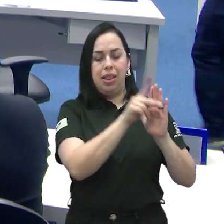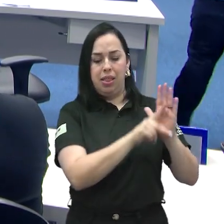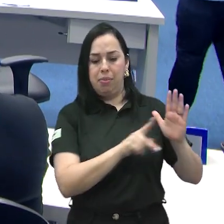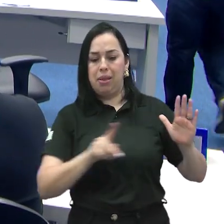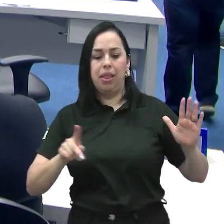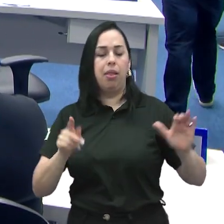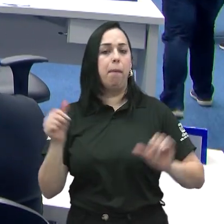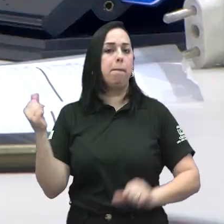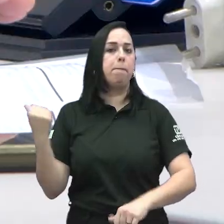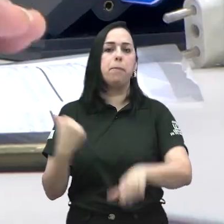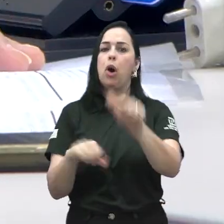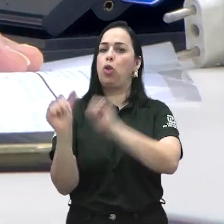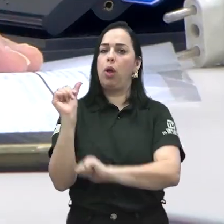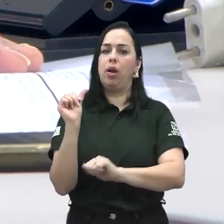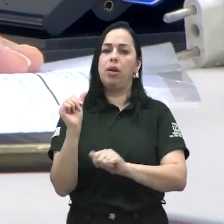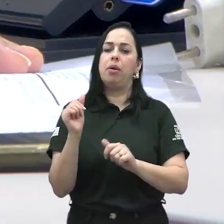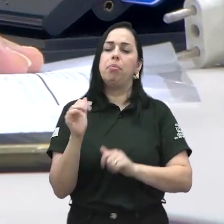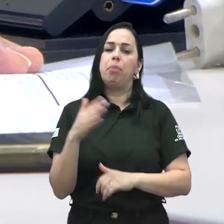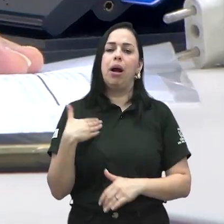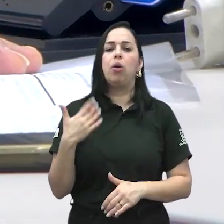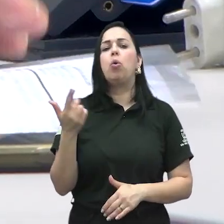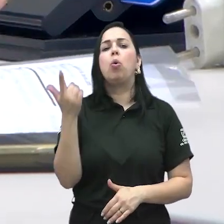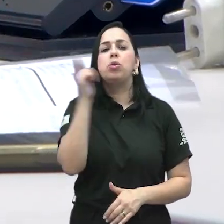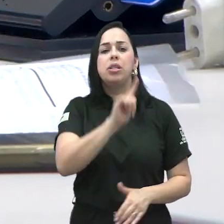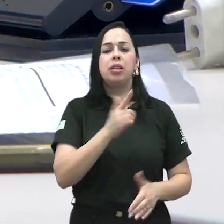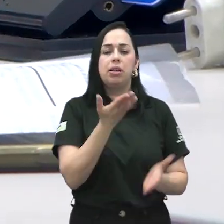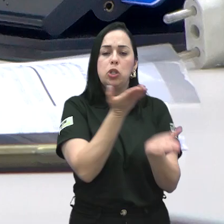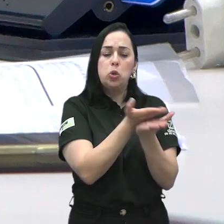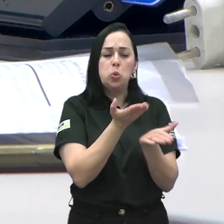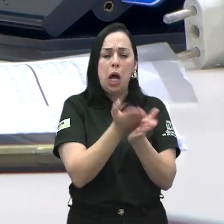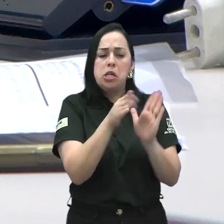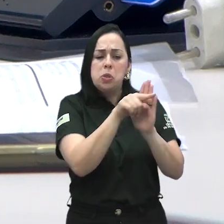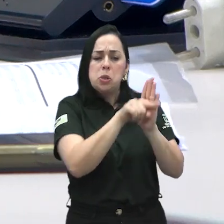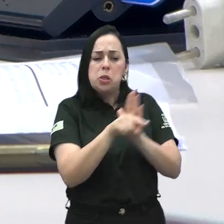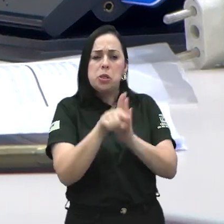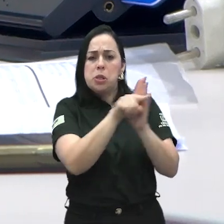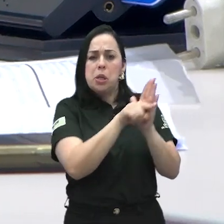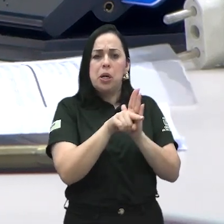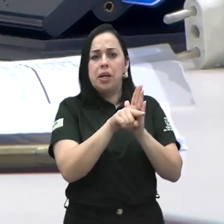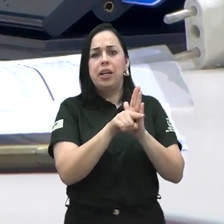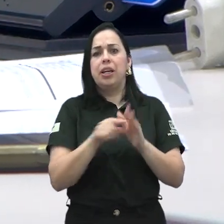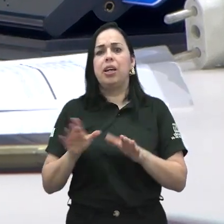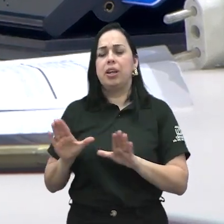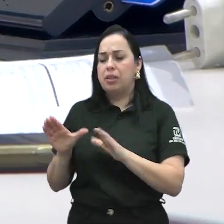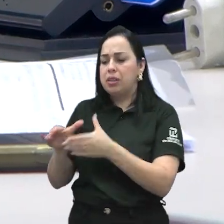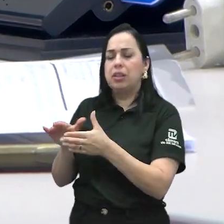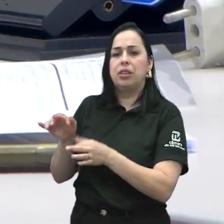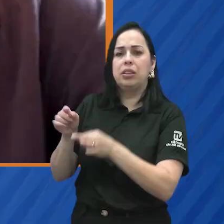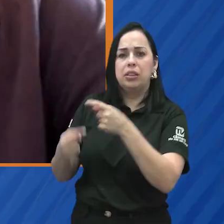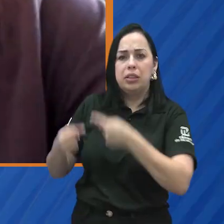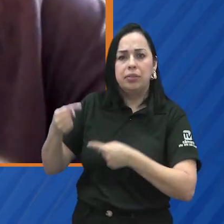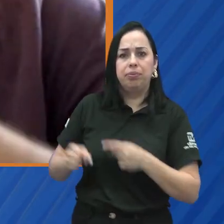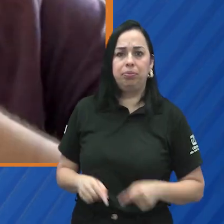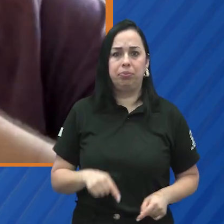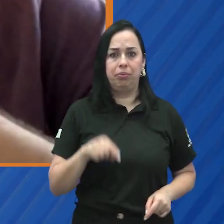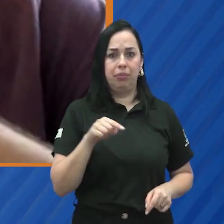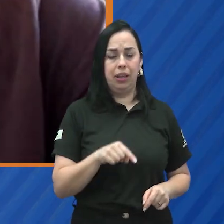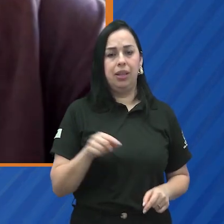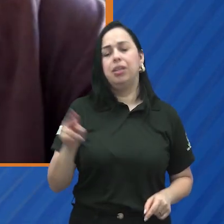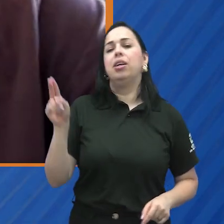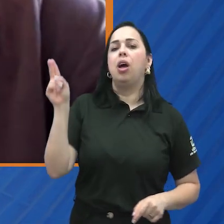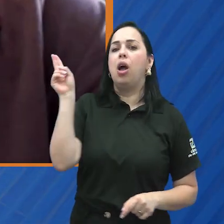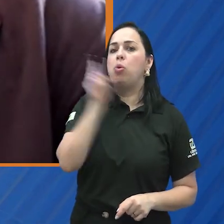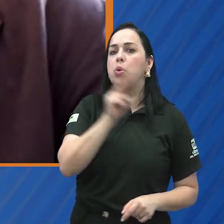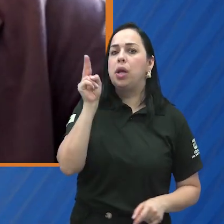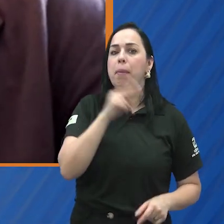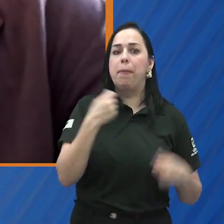a tramitação para garantir mais tempo de estudo e debate nas comissões. Como rito